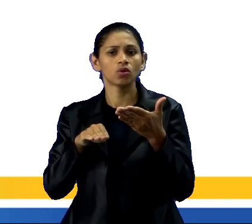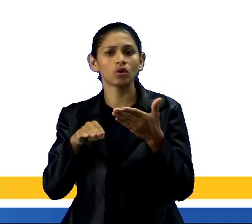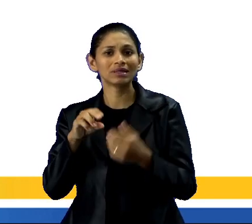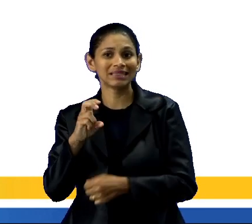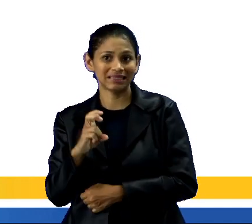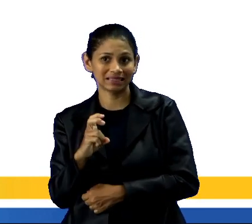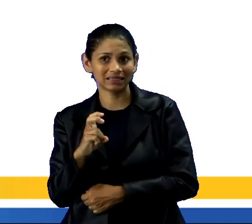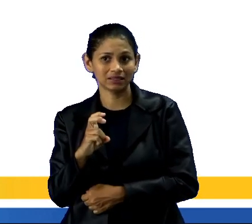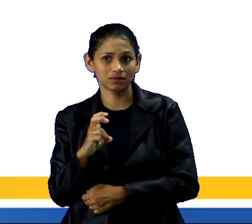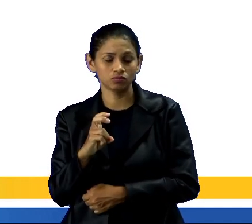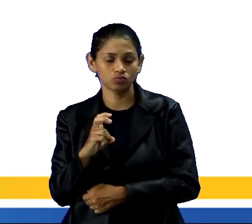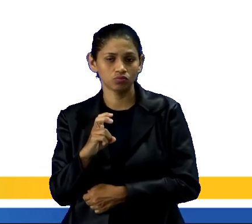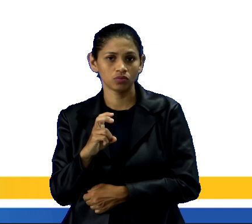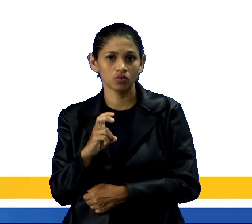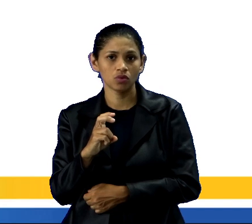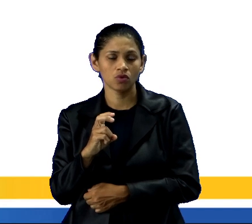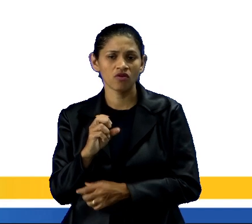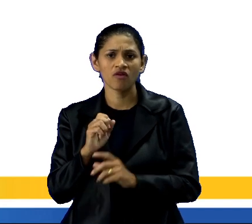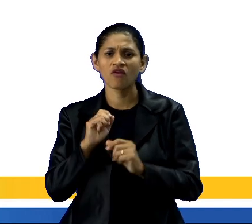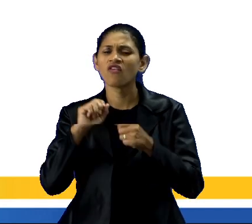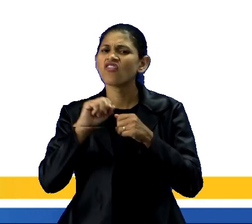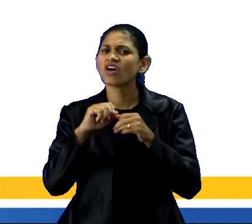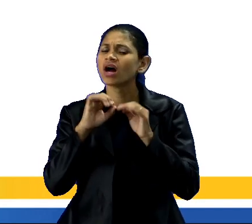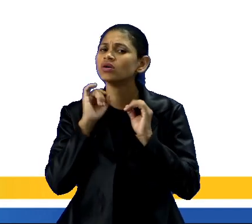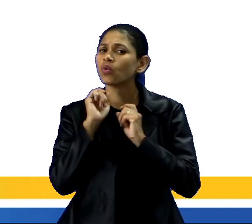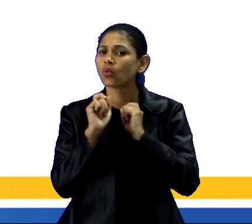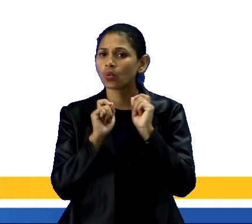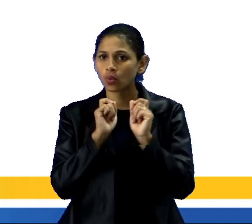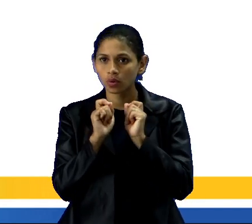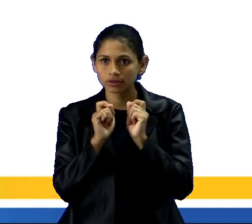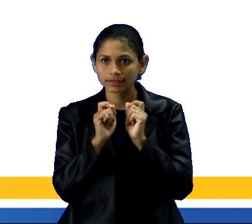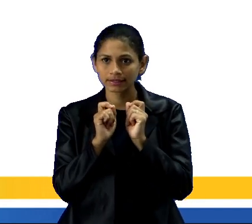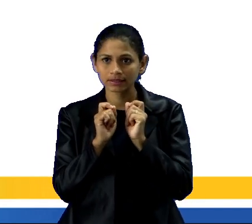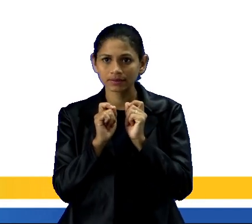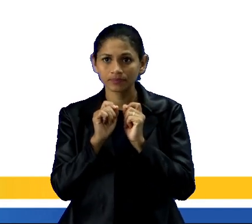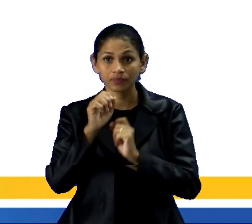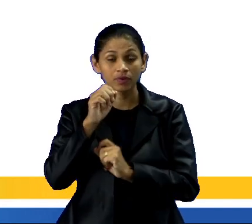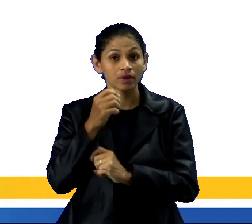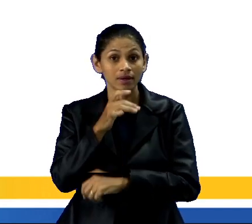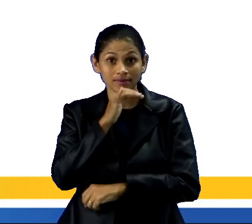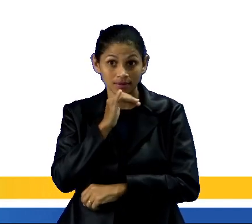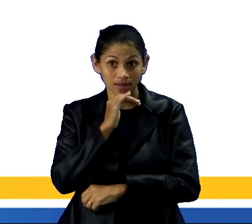Mantém-se o algarismo anterior. Olha só o exemplo.